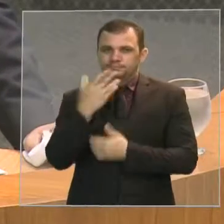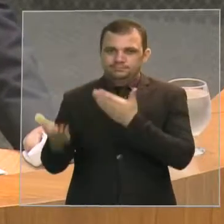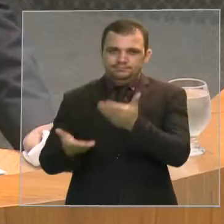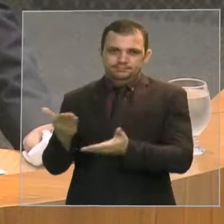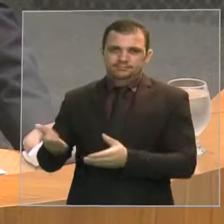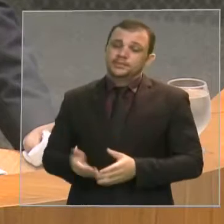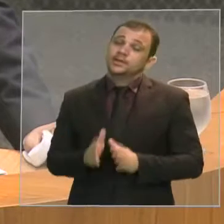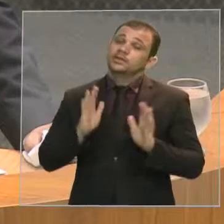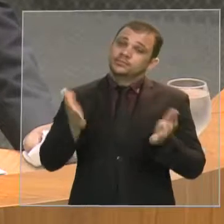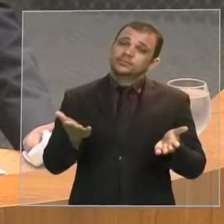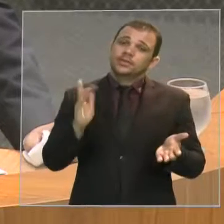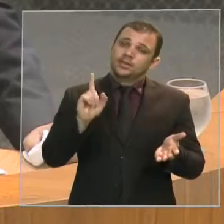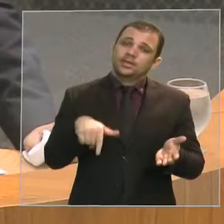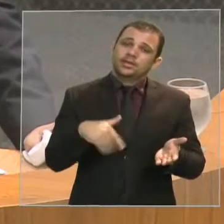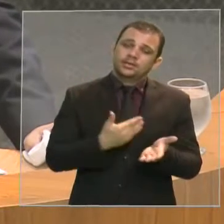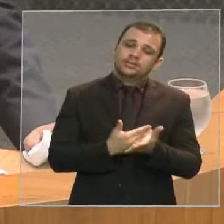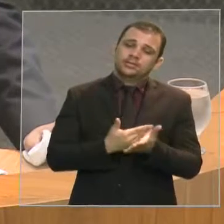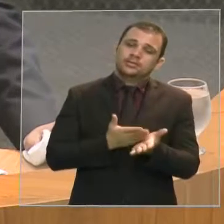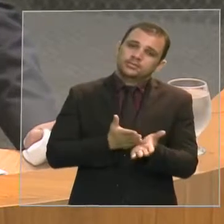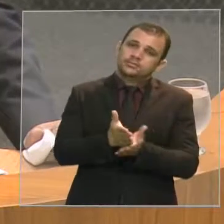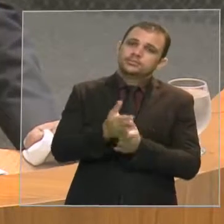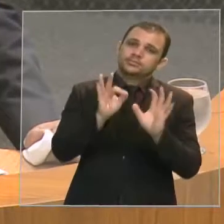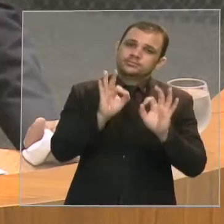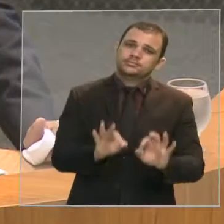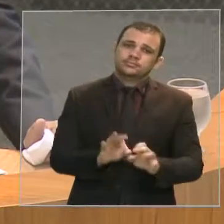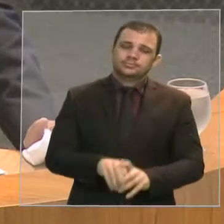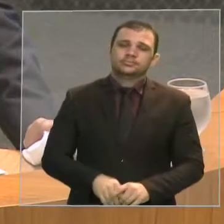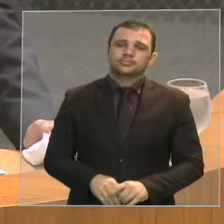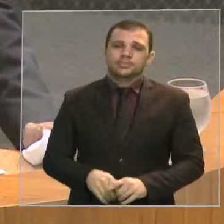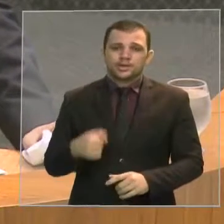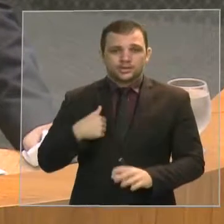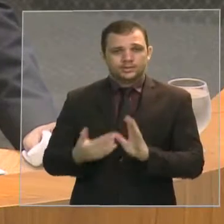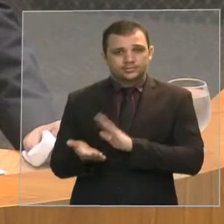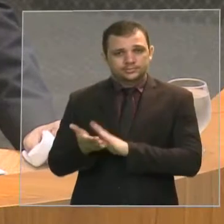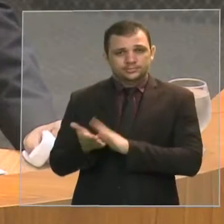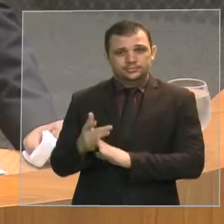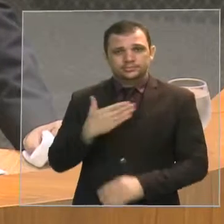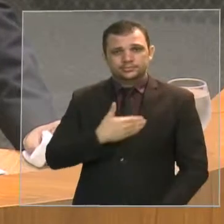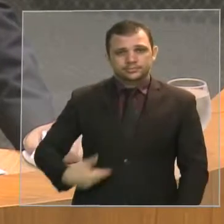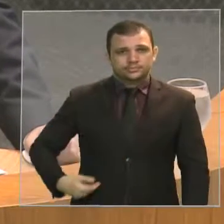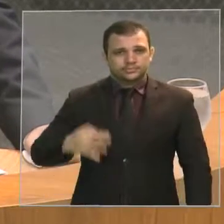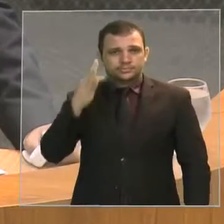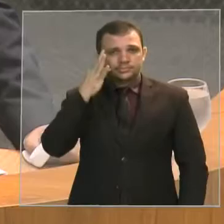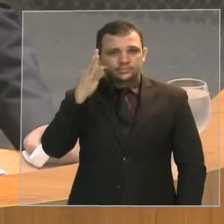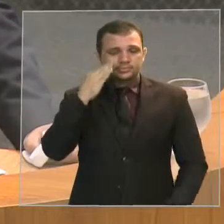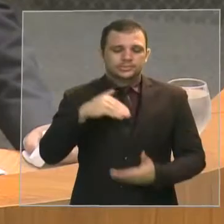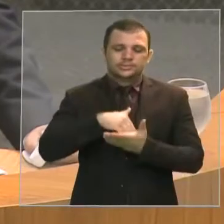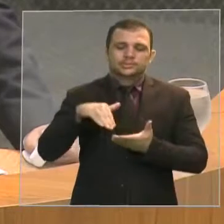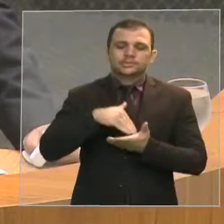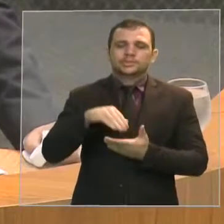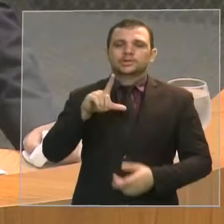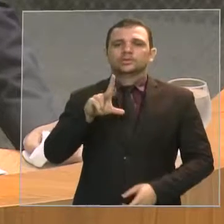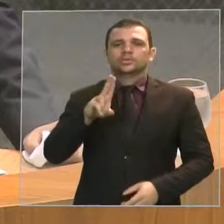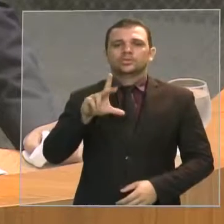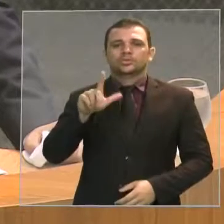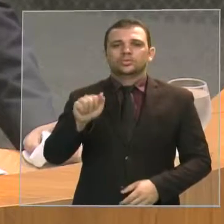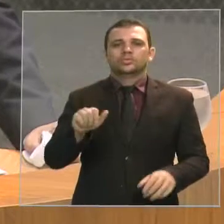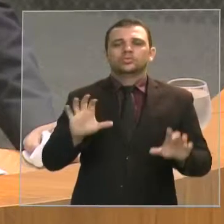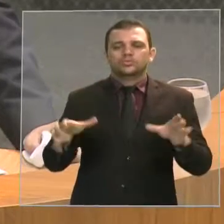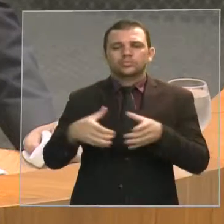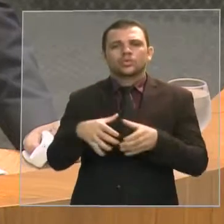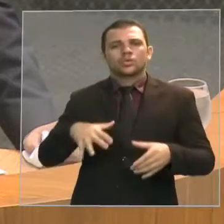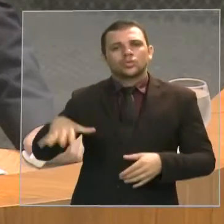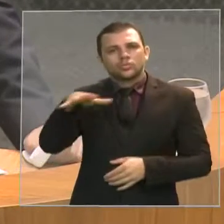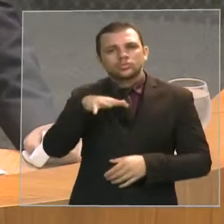caminho e eu parabenizo o governador flávio dino secretário lula e toda sua equipe que